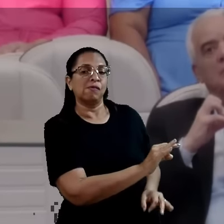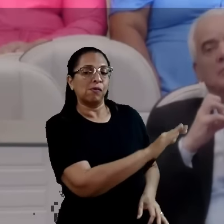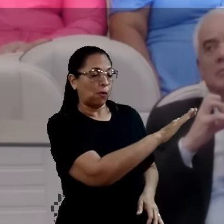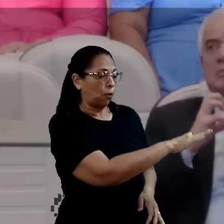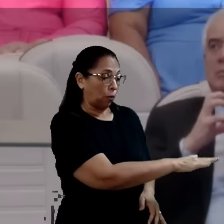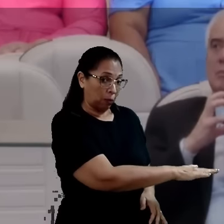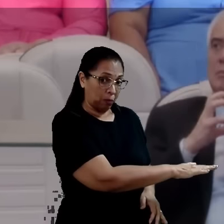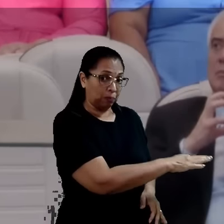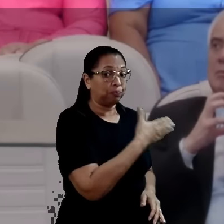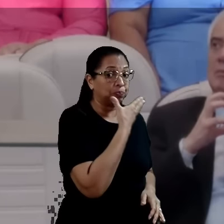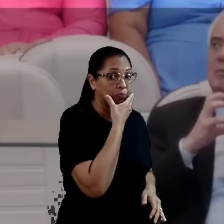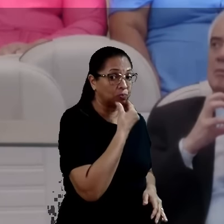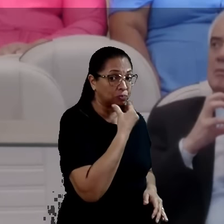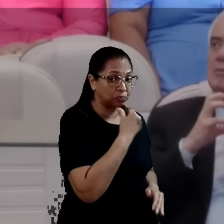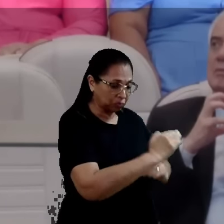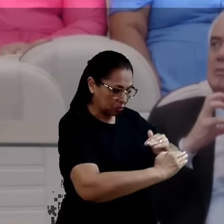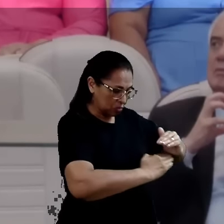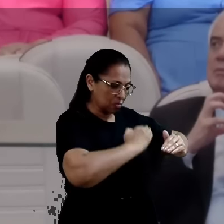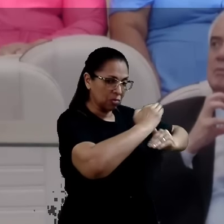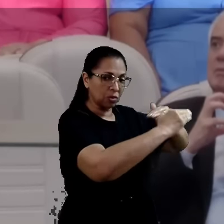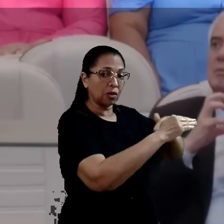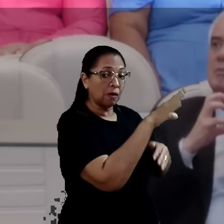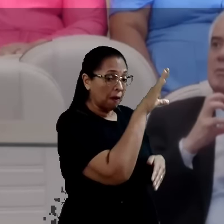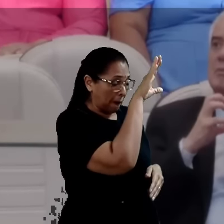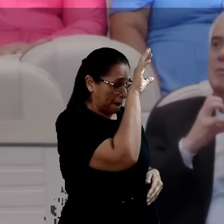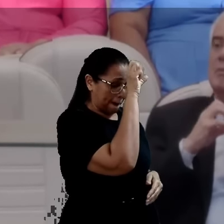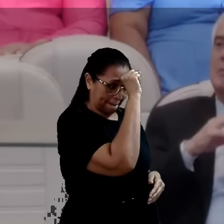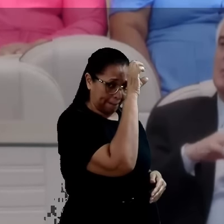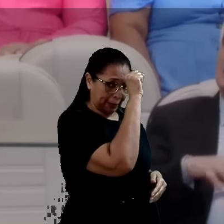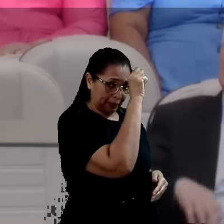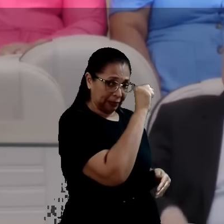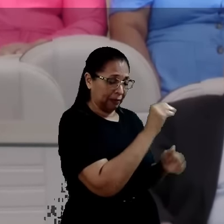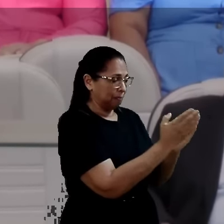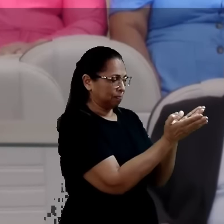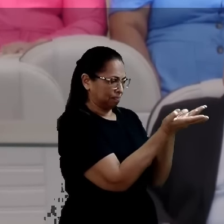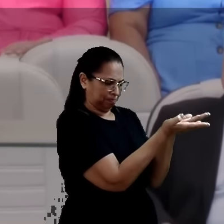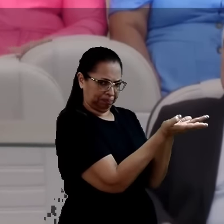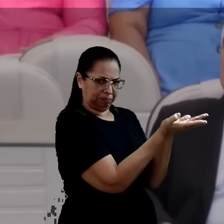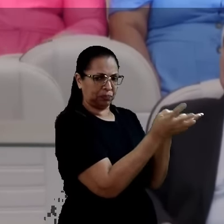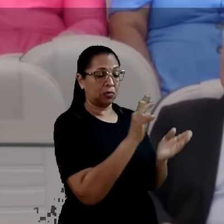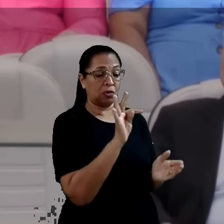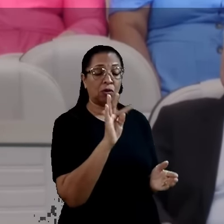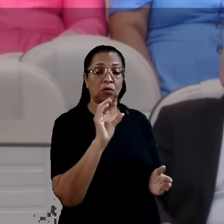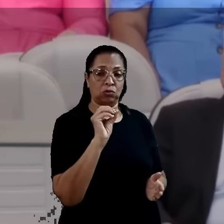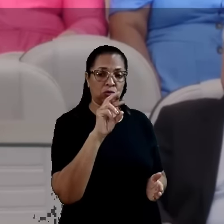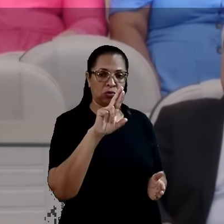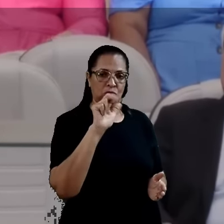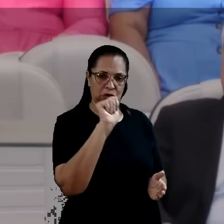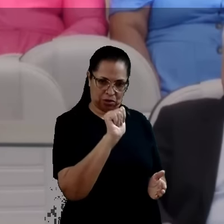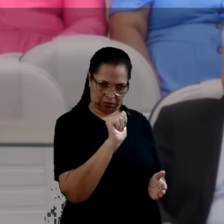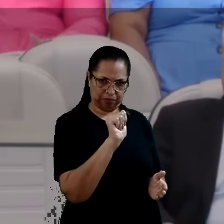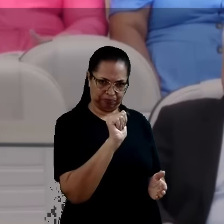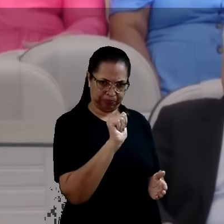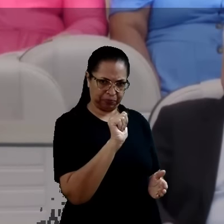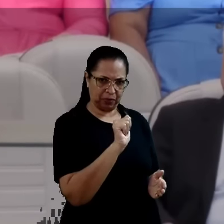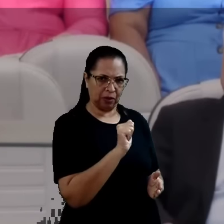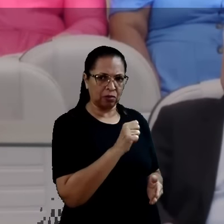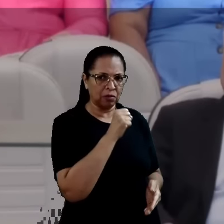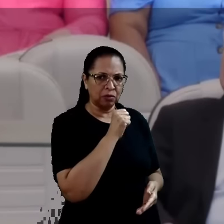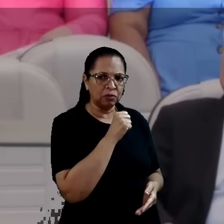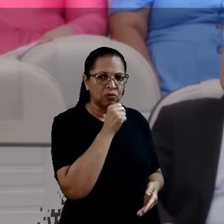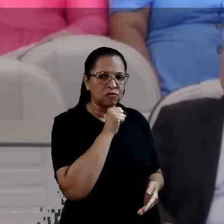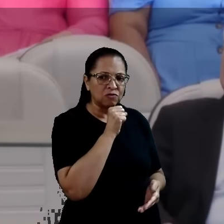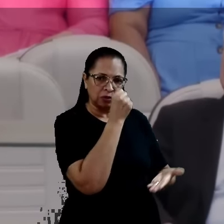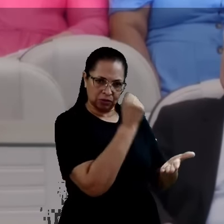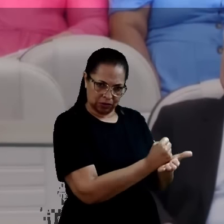o antigo testamento o pentate que atá todo antigo testamento para que ela seja esposa